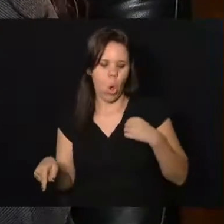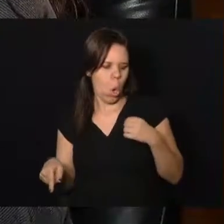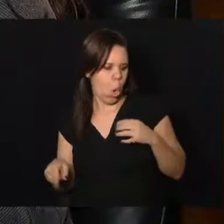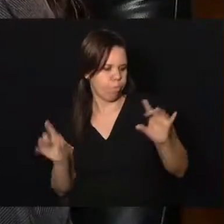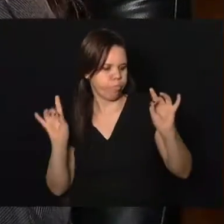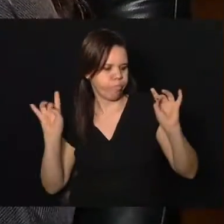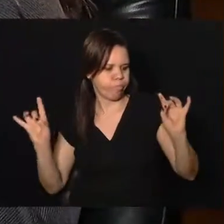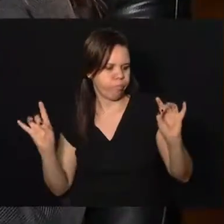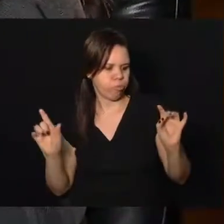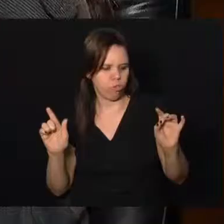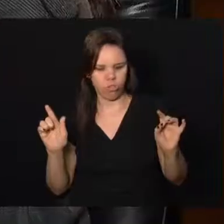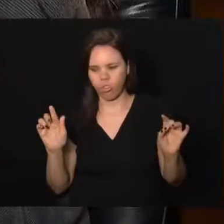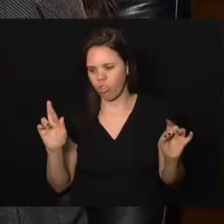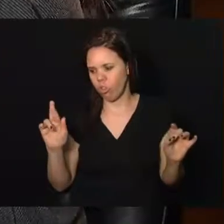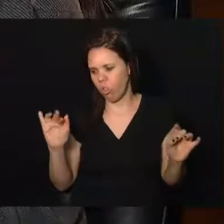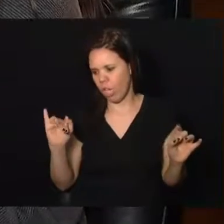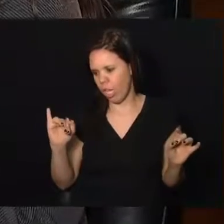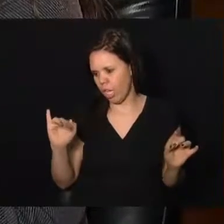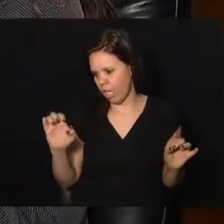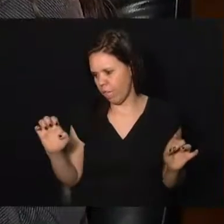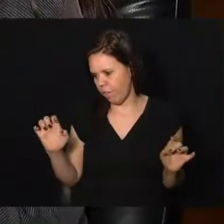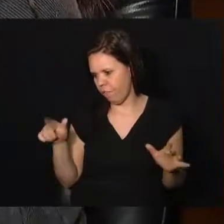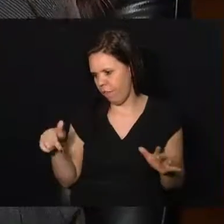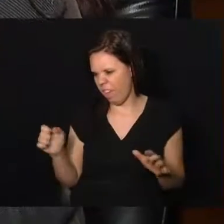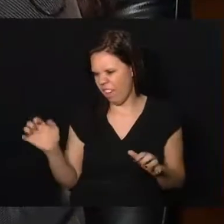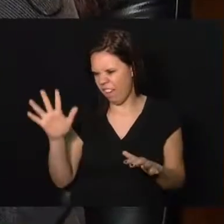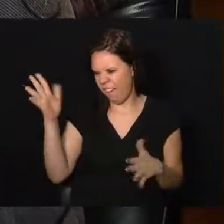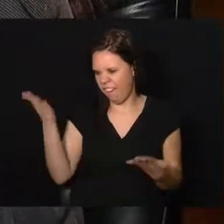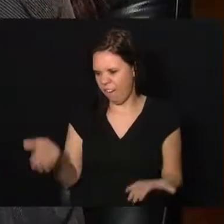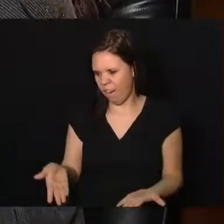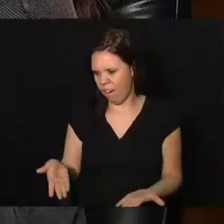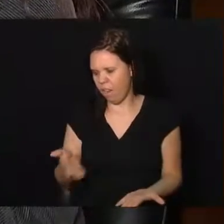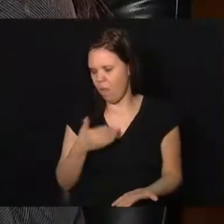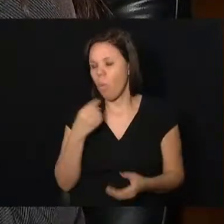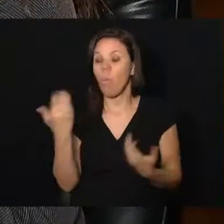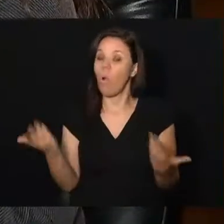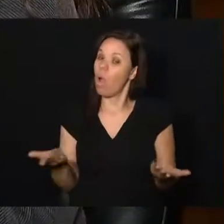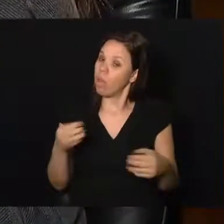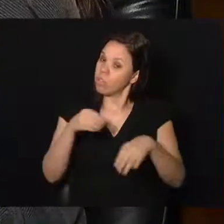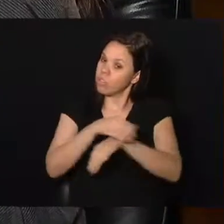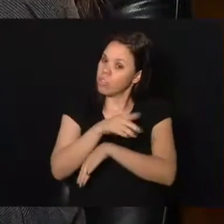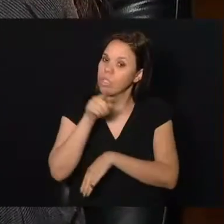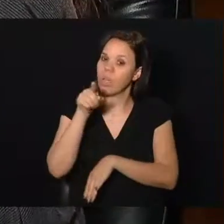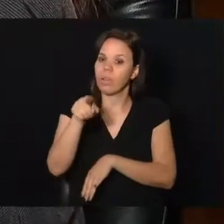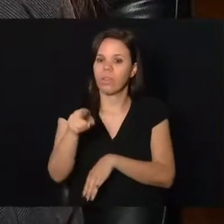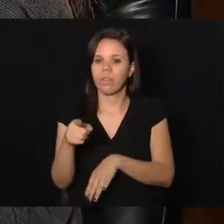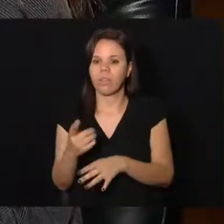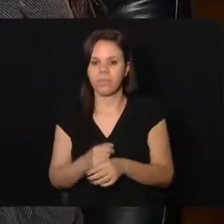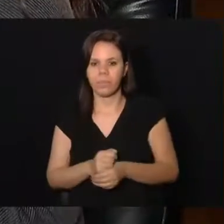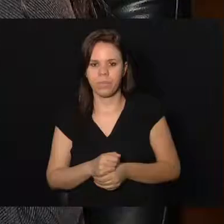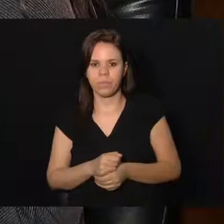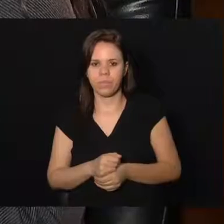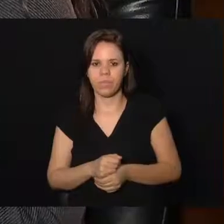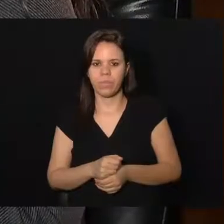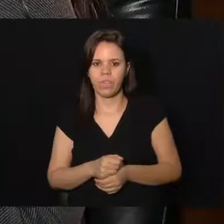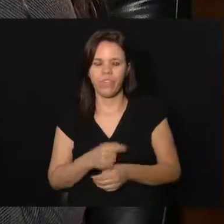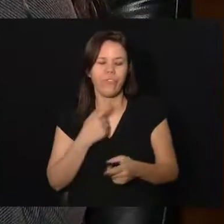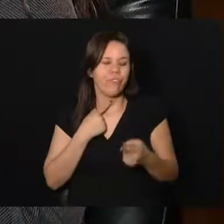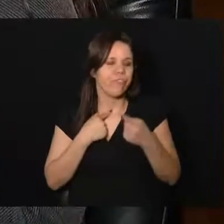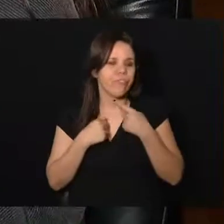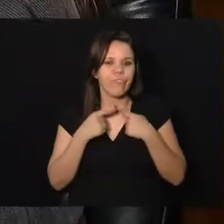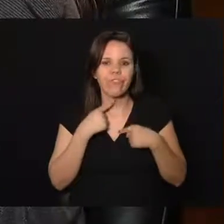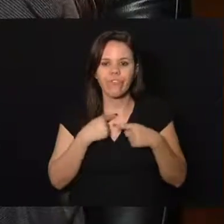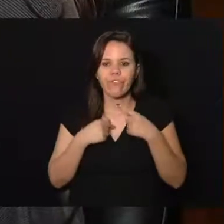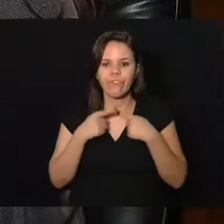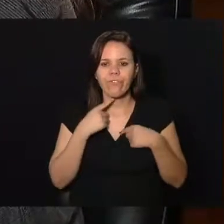oferece, justifica um preço mais alto. Então, qual é a dica que eu dou? Você está morrendo de vontade